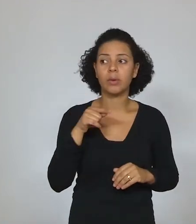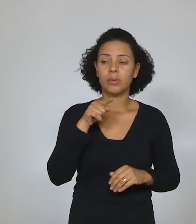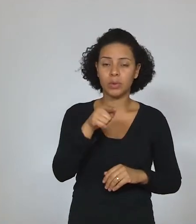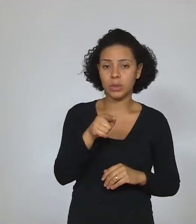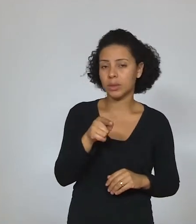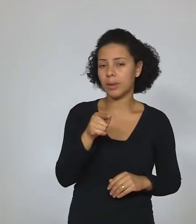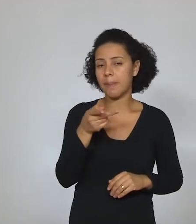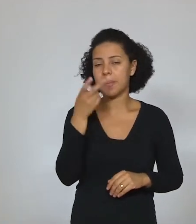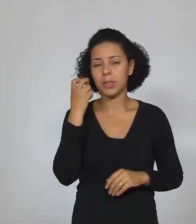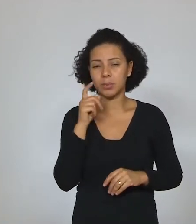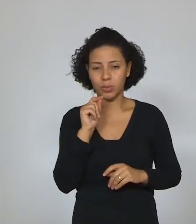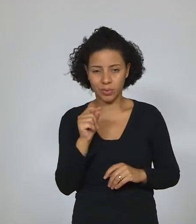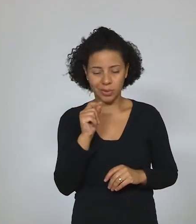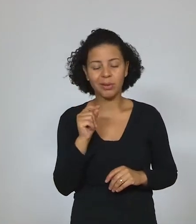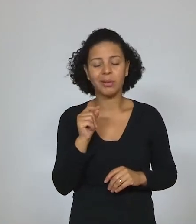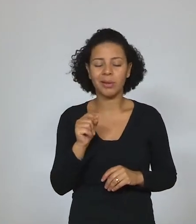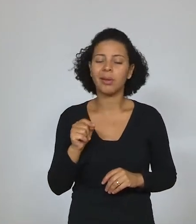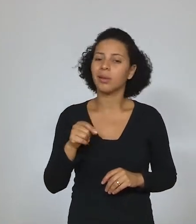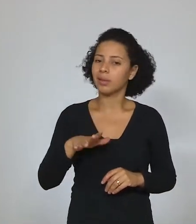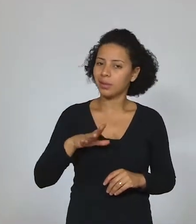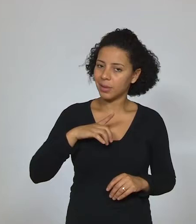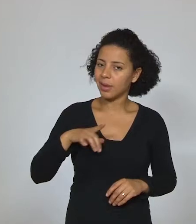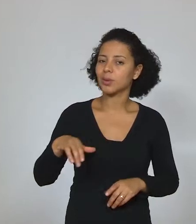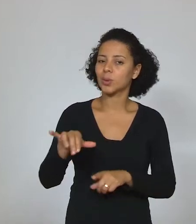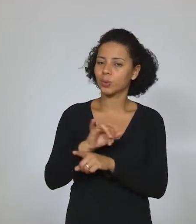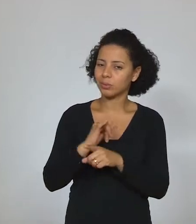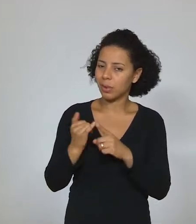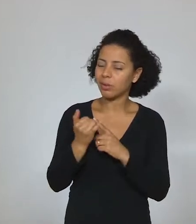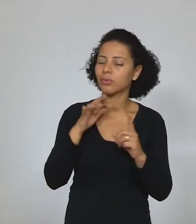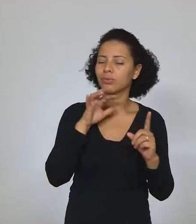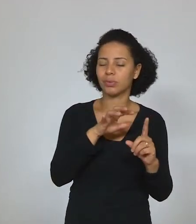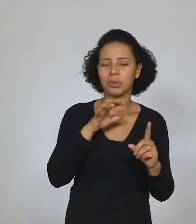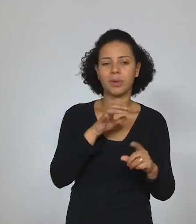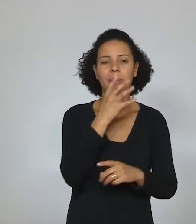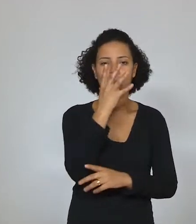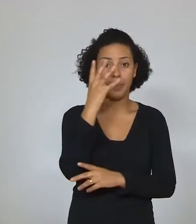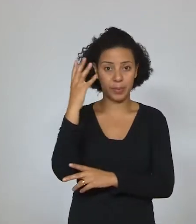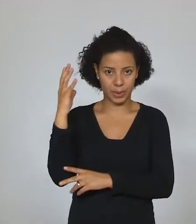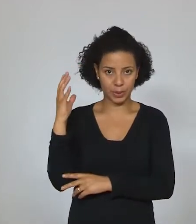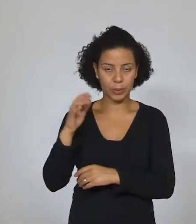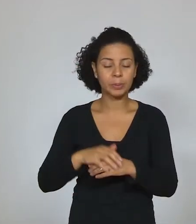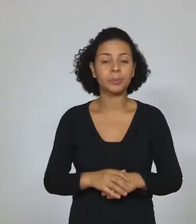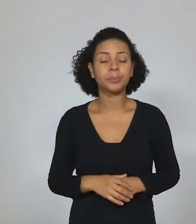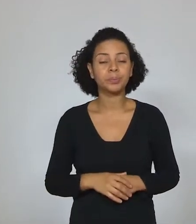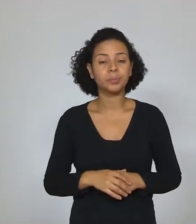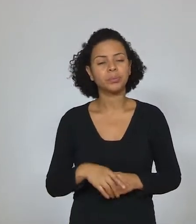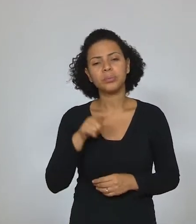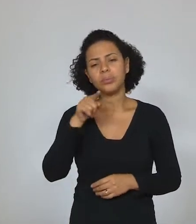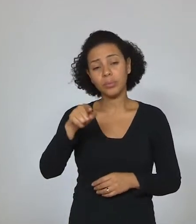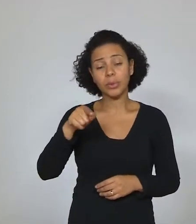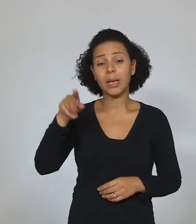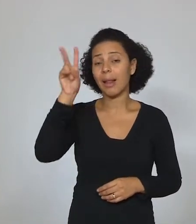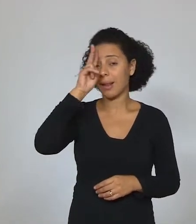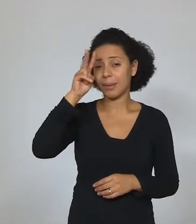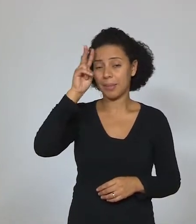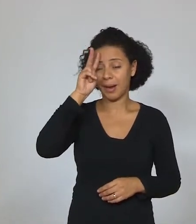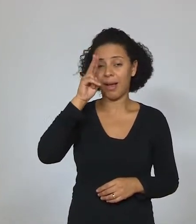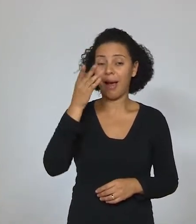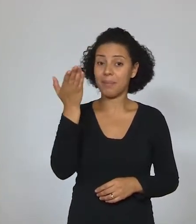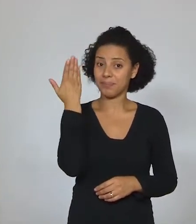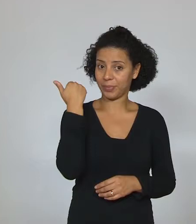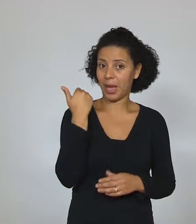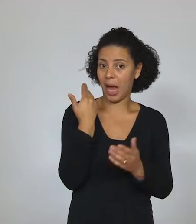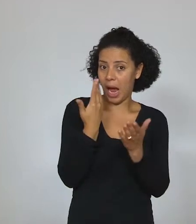da humanidade sobre o meio ambiente. Recapitulando a nossa primeira aula, você aprendeu bastante sobre